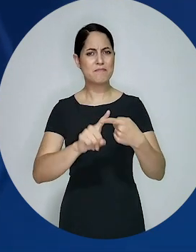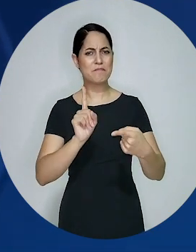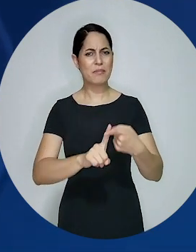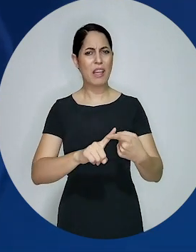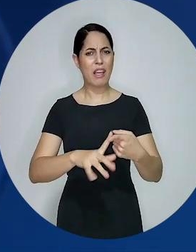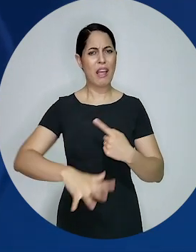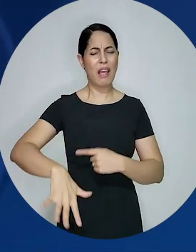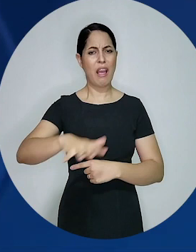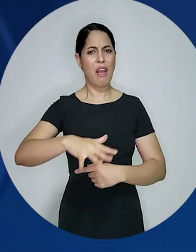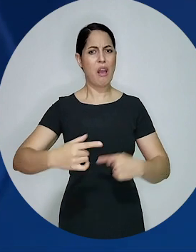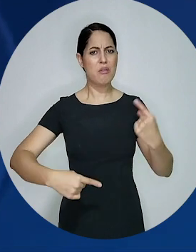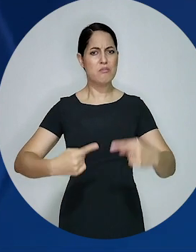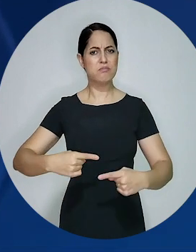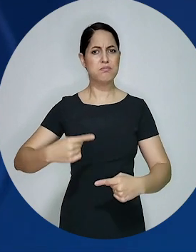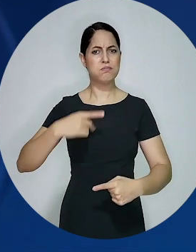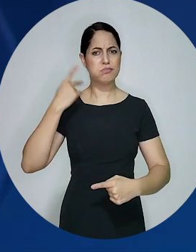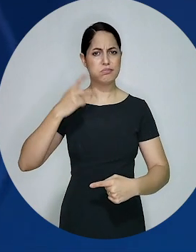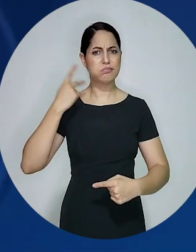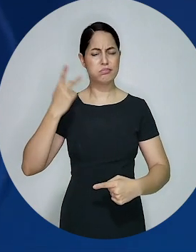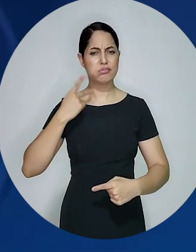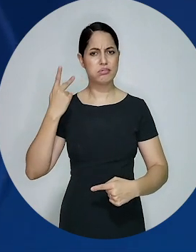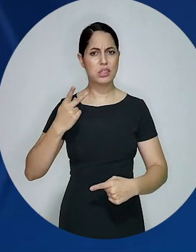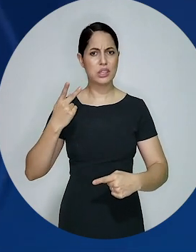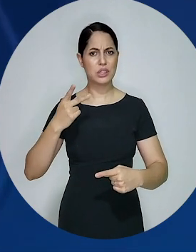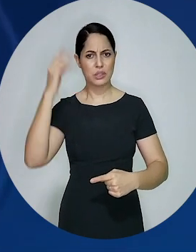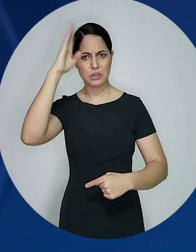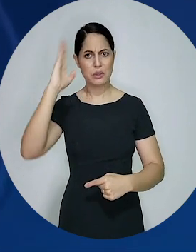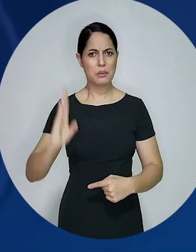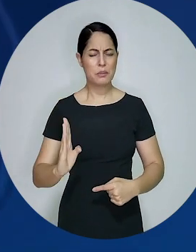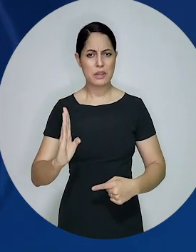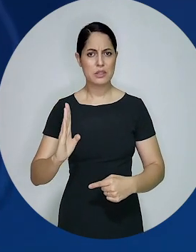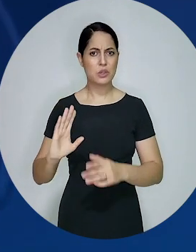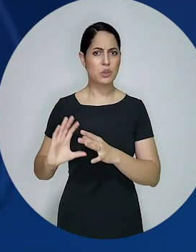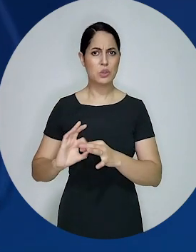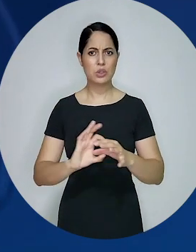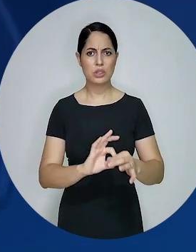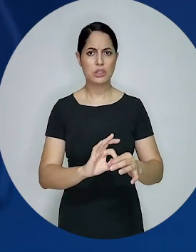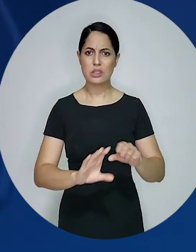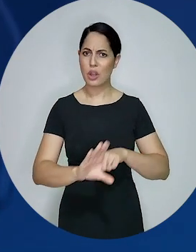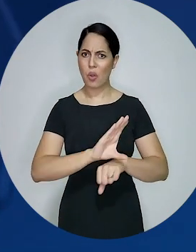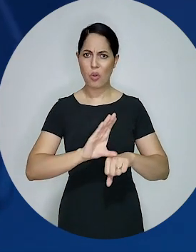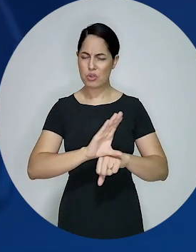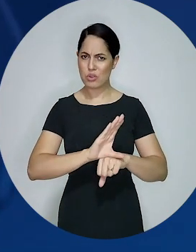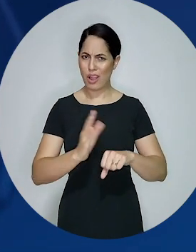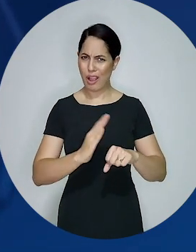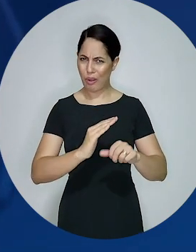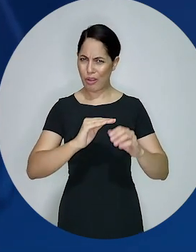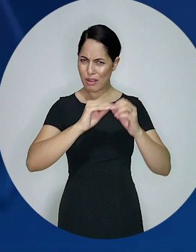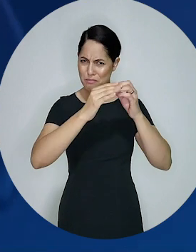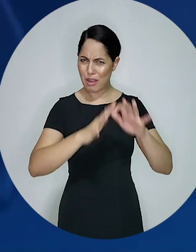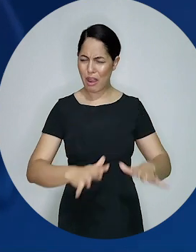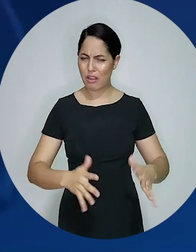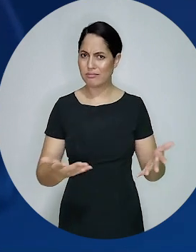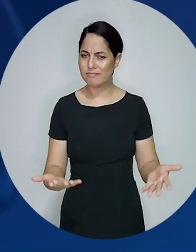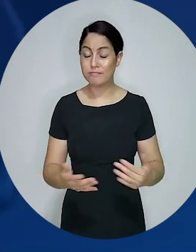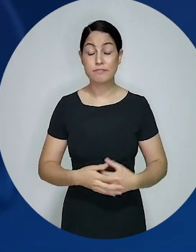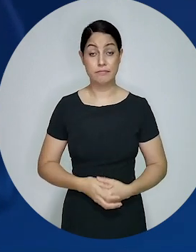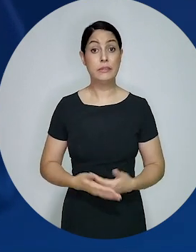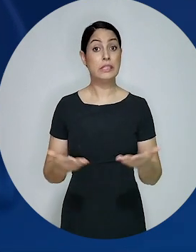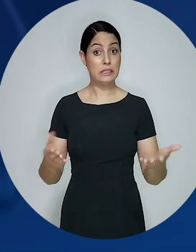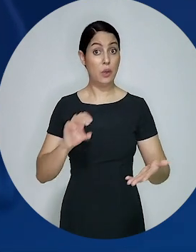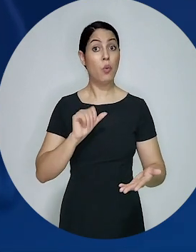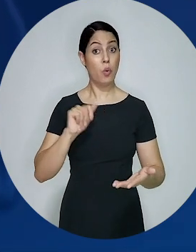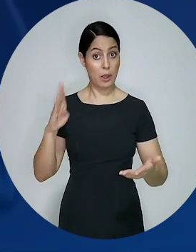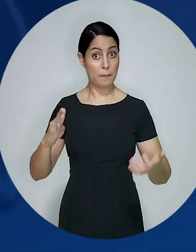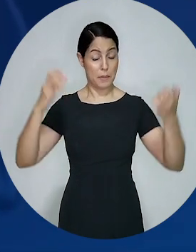alcance ameaçam desconstruir uma política de Estado profundamente referenciada em preceitos constitucionais.